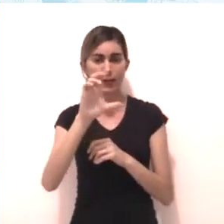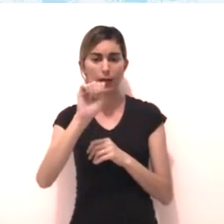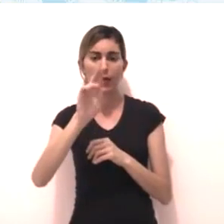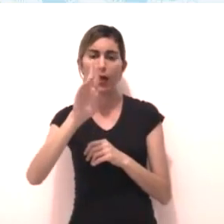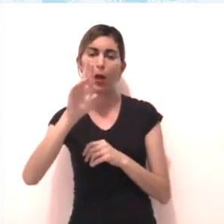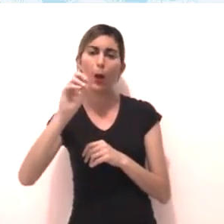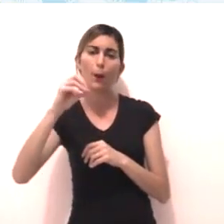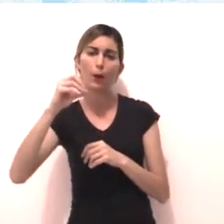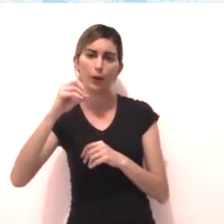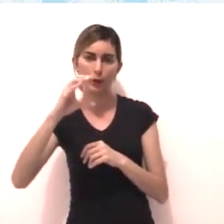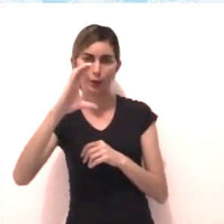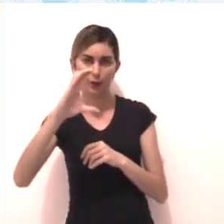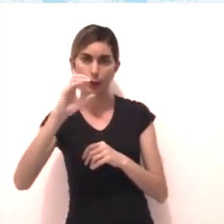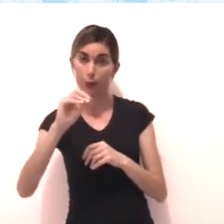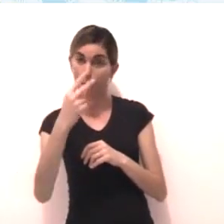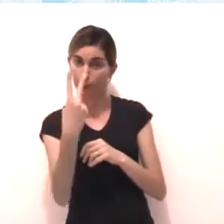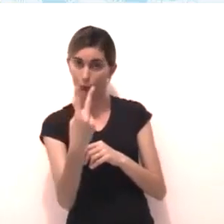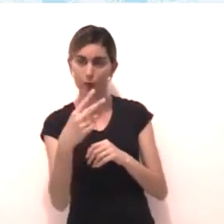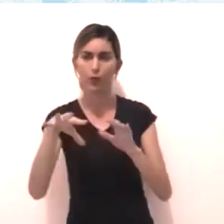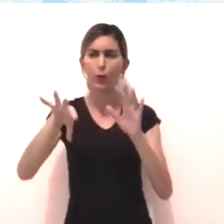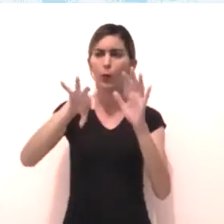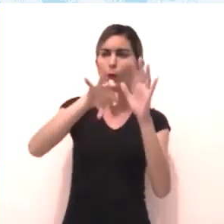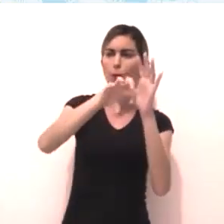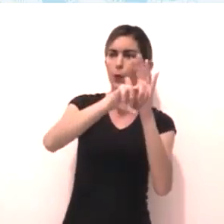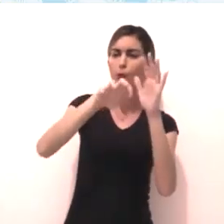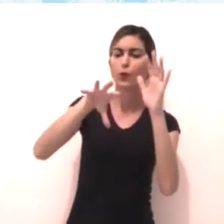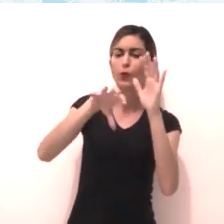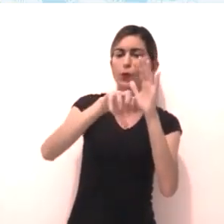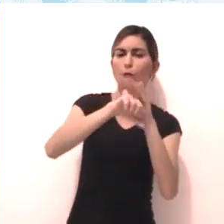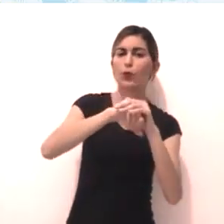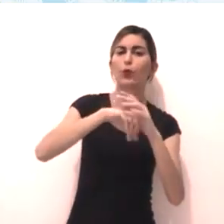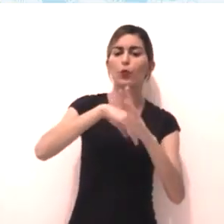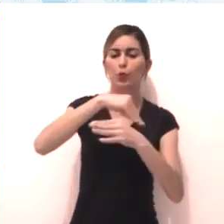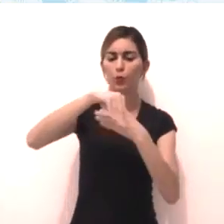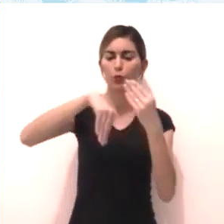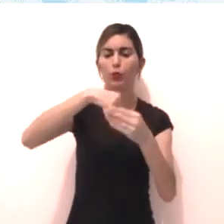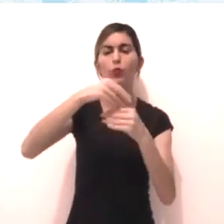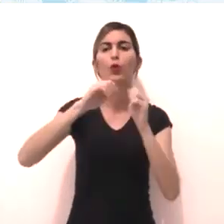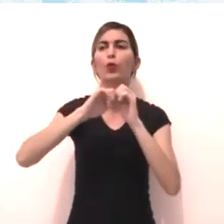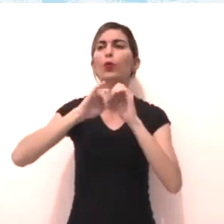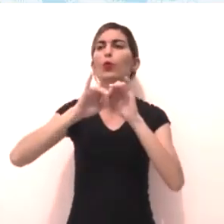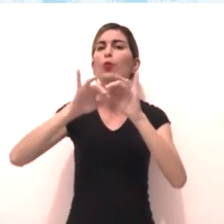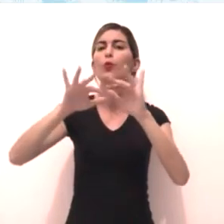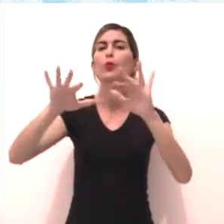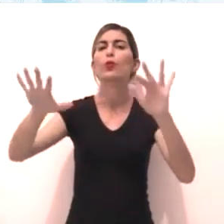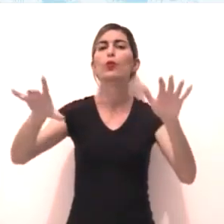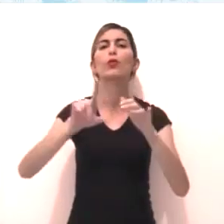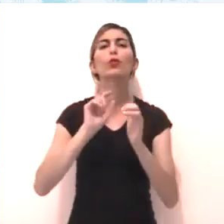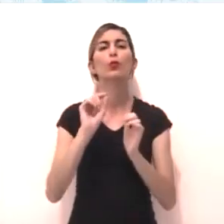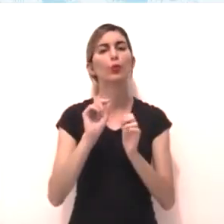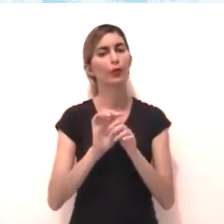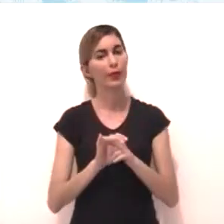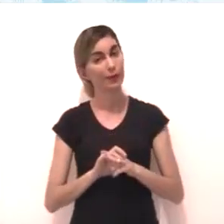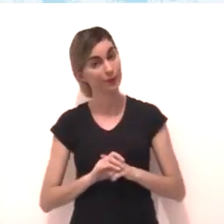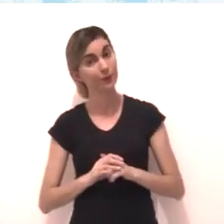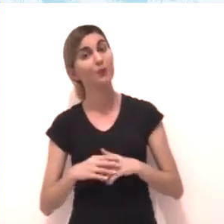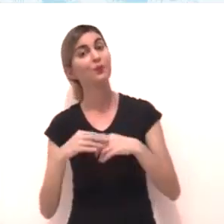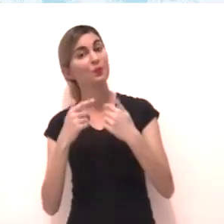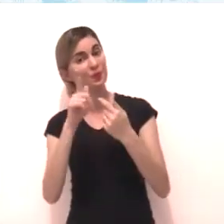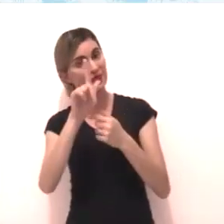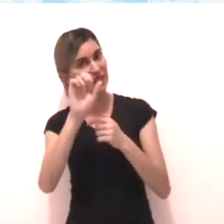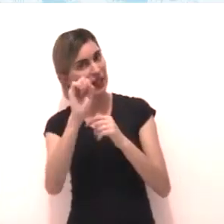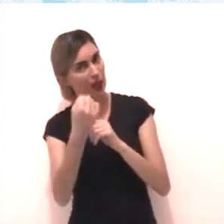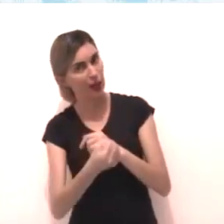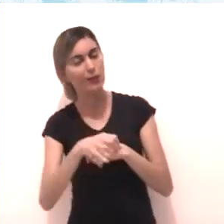de fotossíntese. E depois desse processo, o que ela libera para a atmosfera? Ela libera